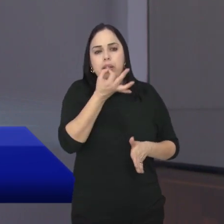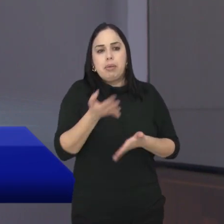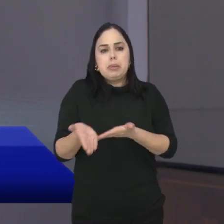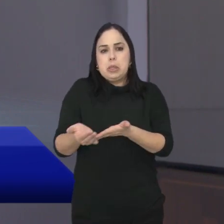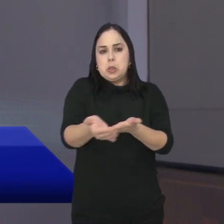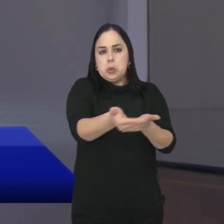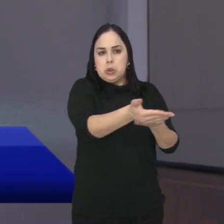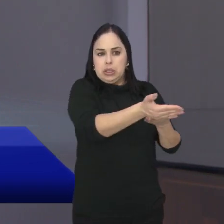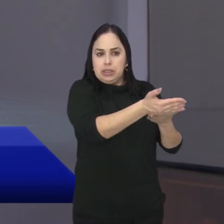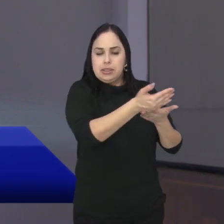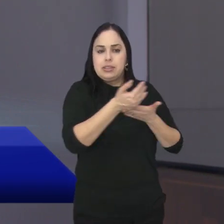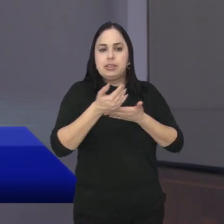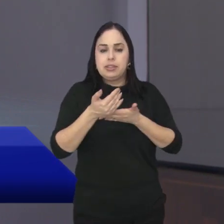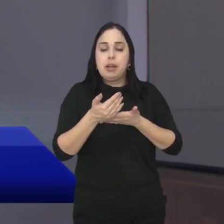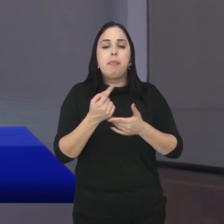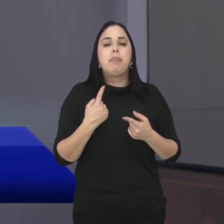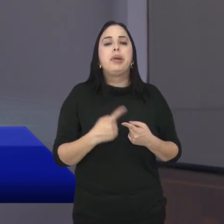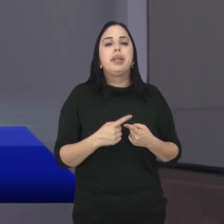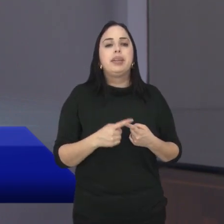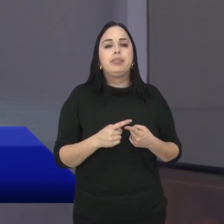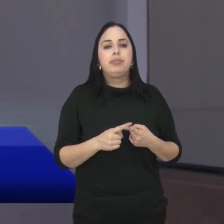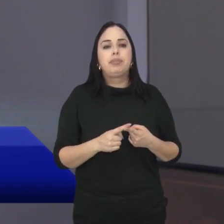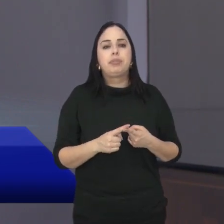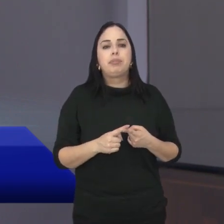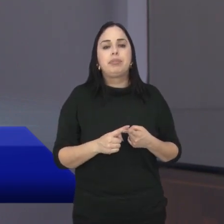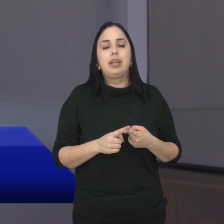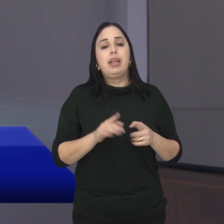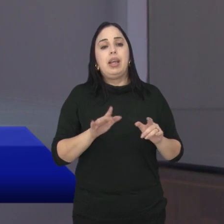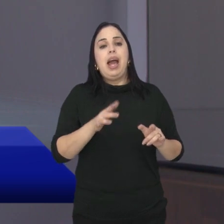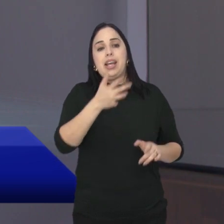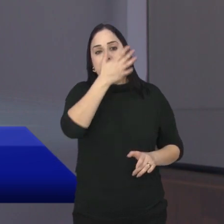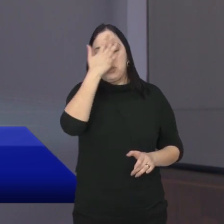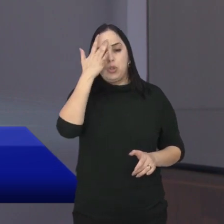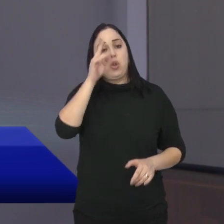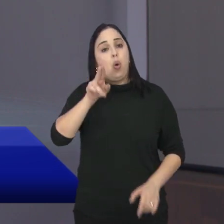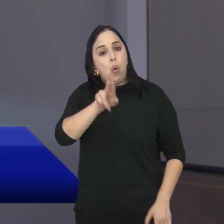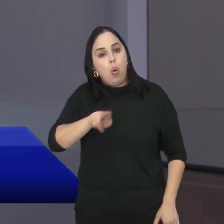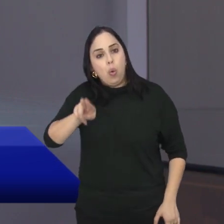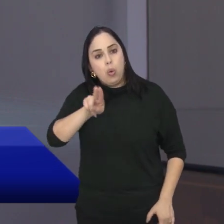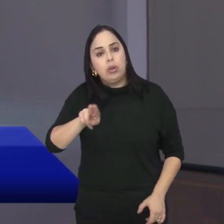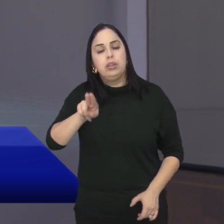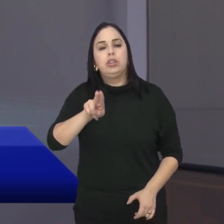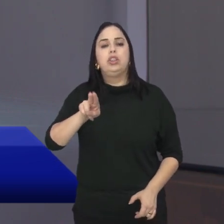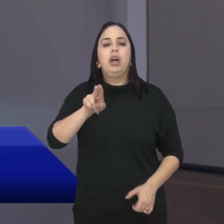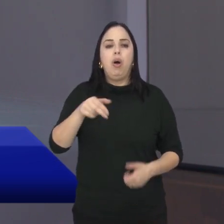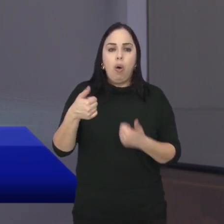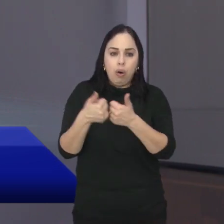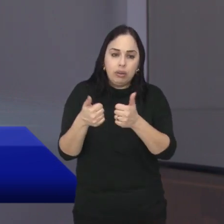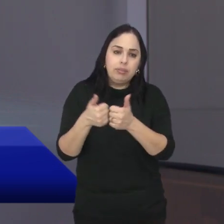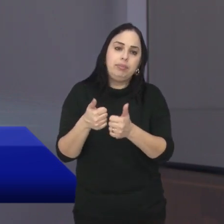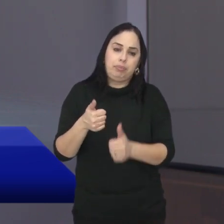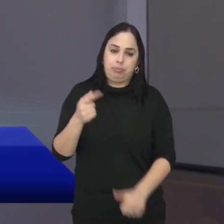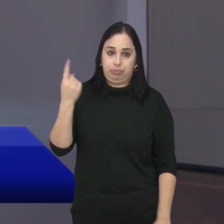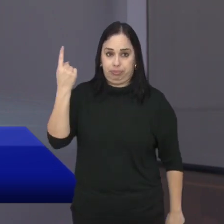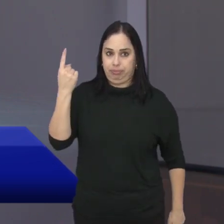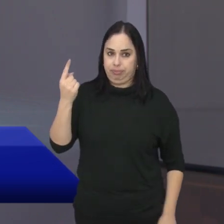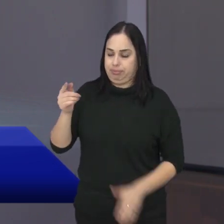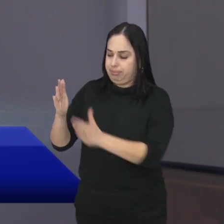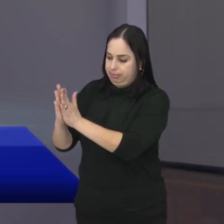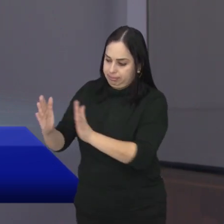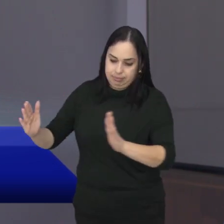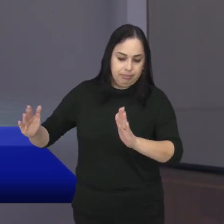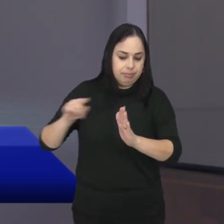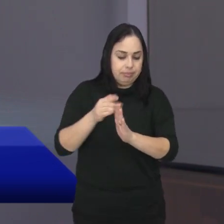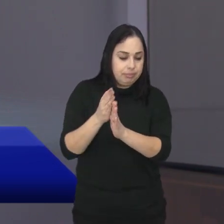que validar essas integrações com as regiões, porque a gente tem um deslocamento de massa. Então seria o conceito da linha verde que foi feito na primeira